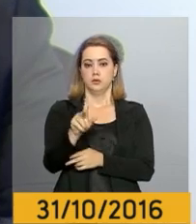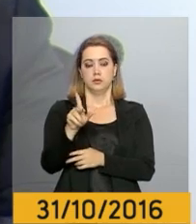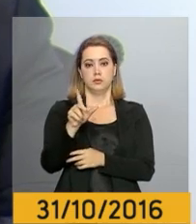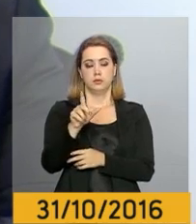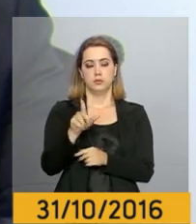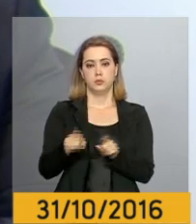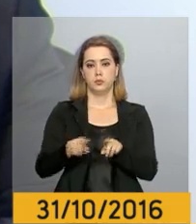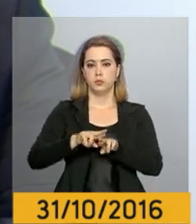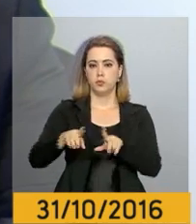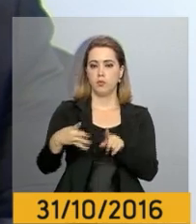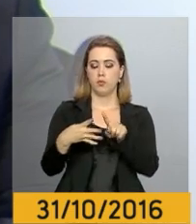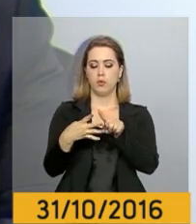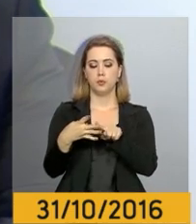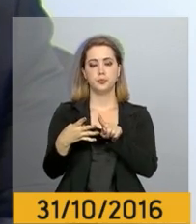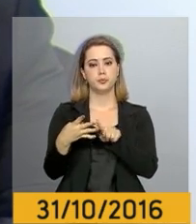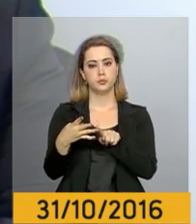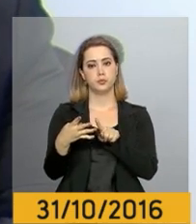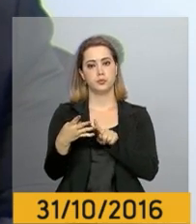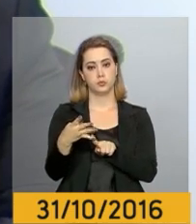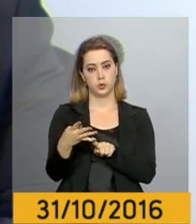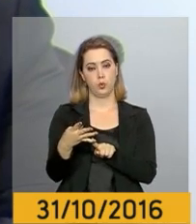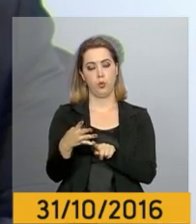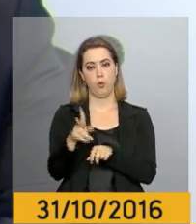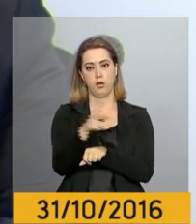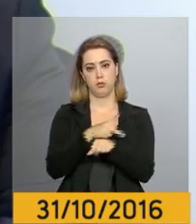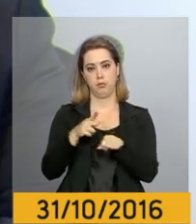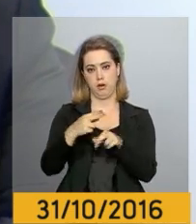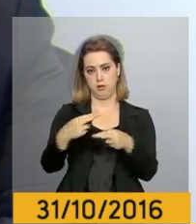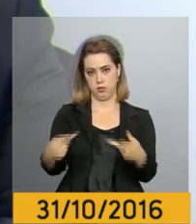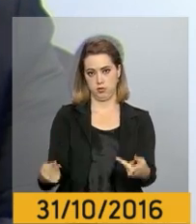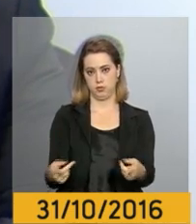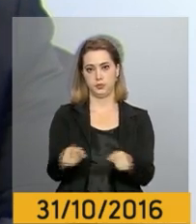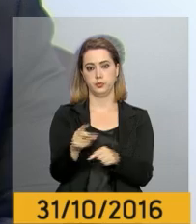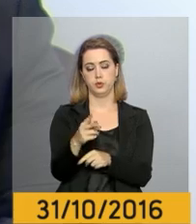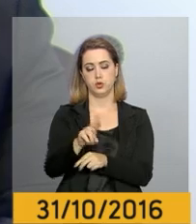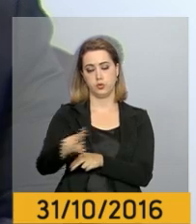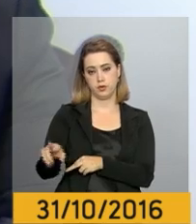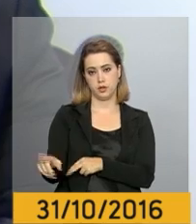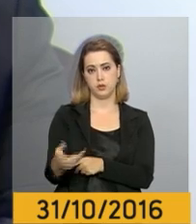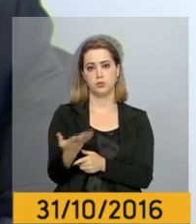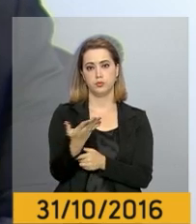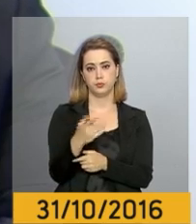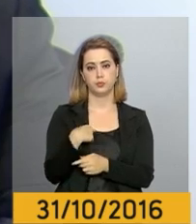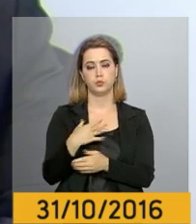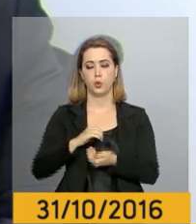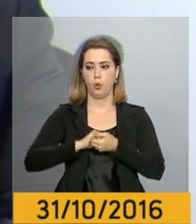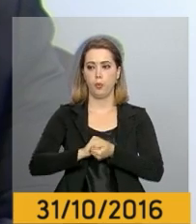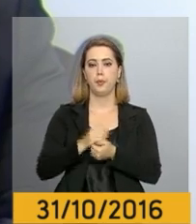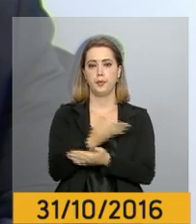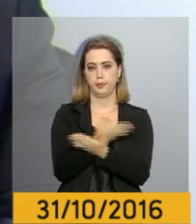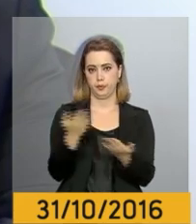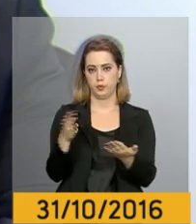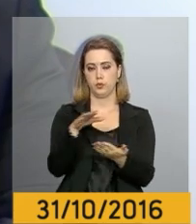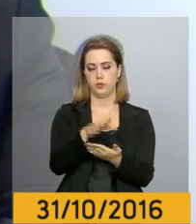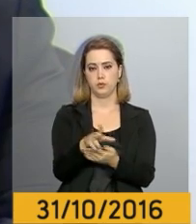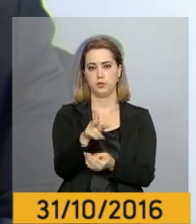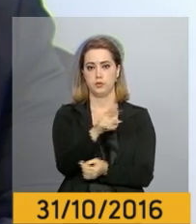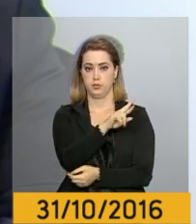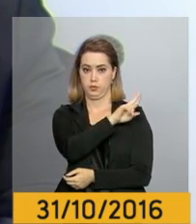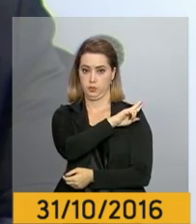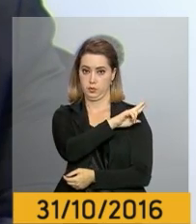eslovaca e a república oriental do Uruguai cumprimento portanto os representantes dos países aqui